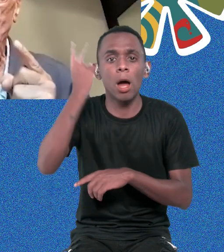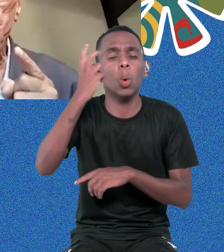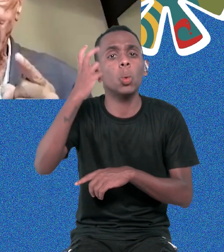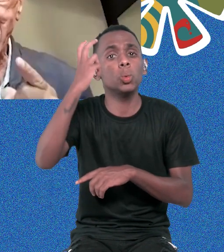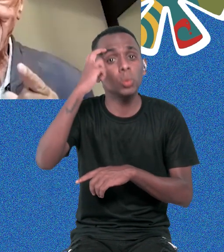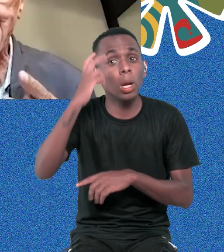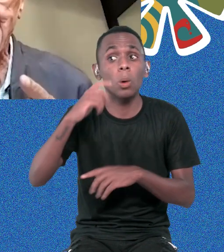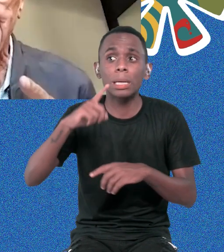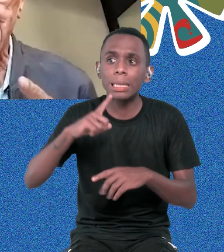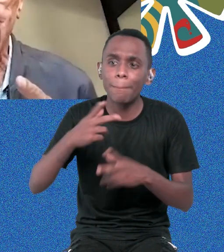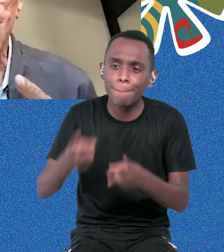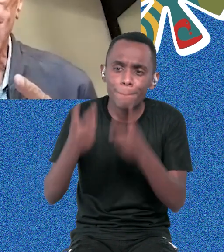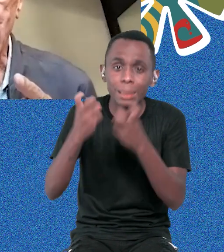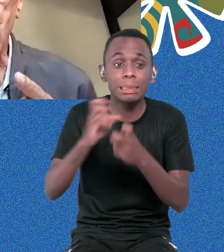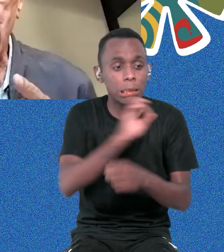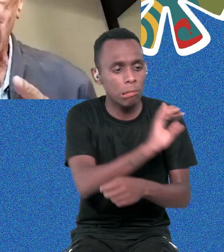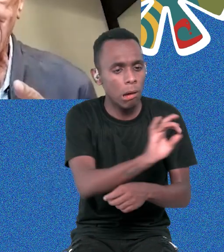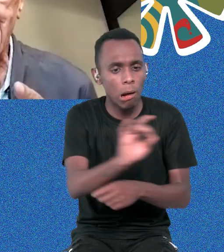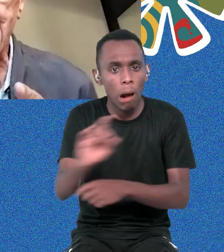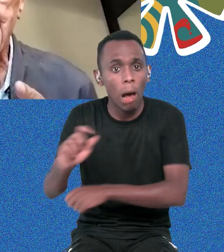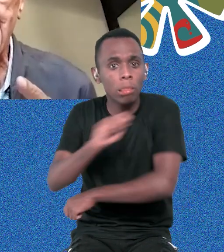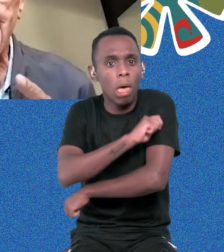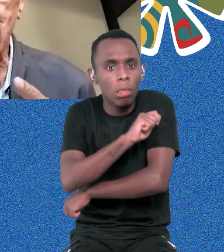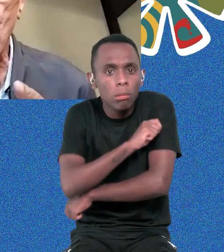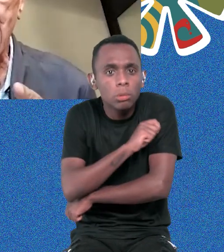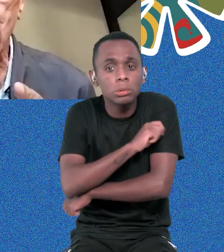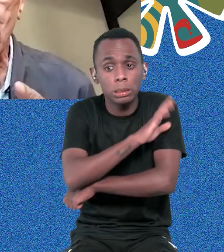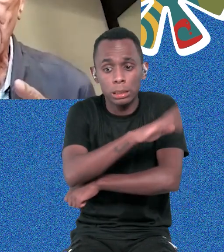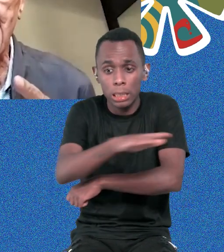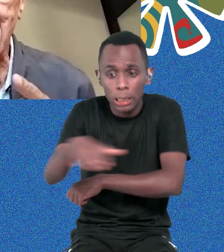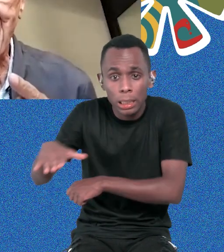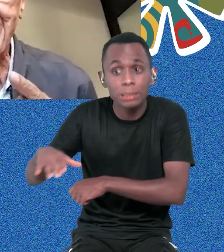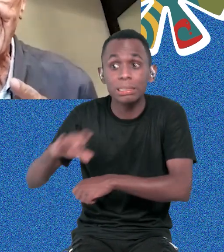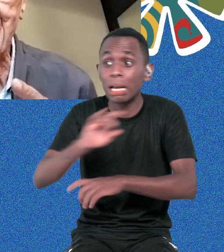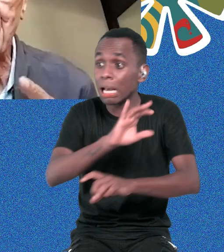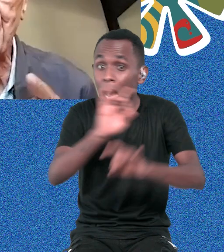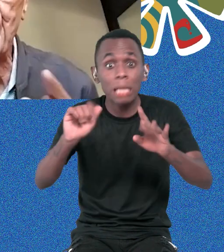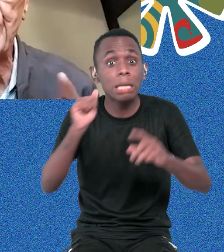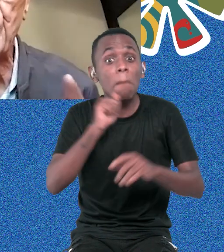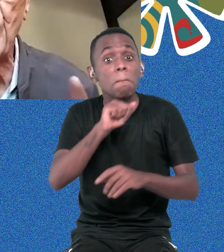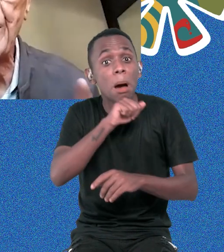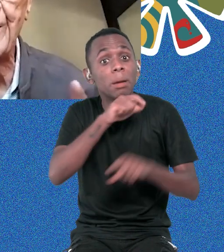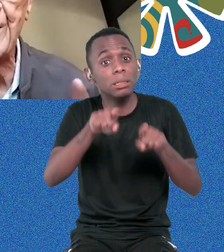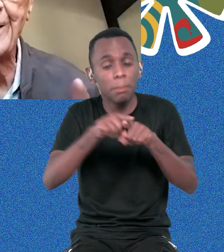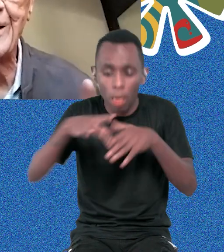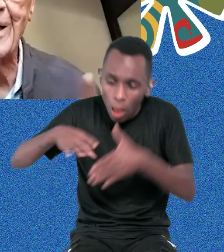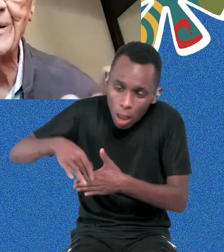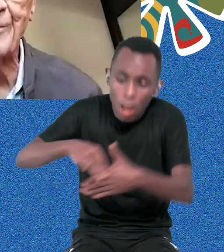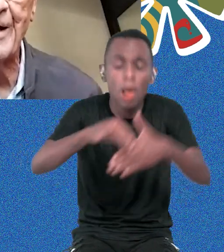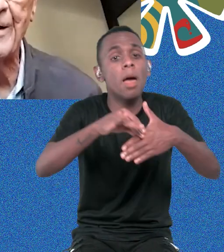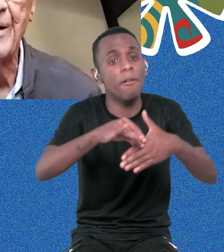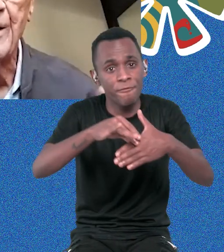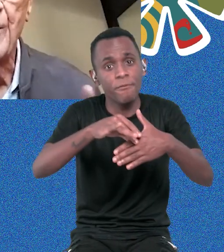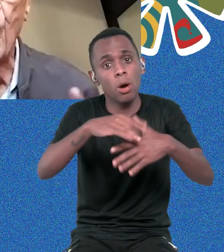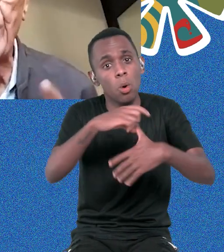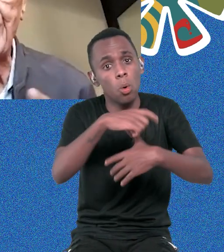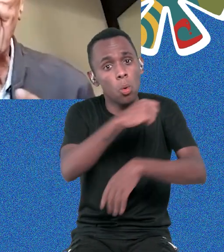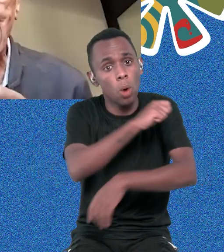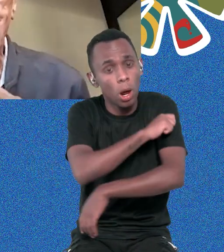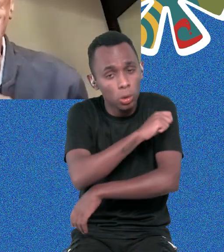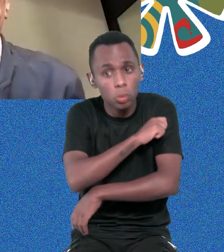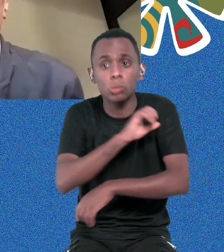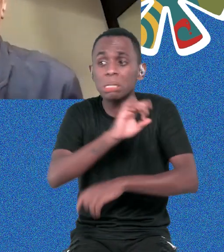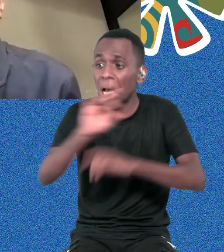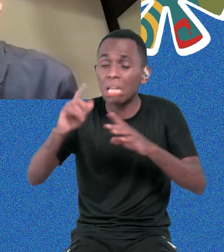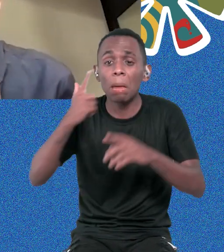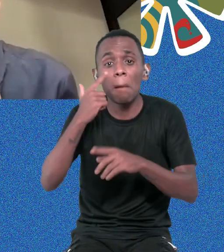que reconheça em cada criança, cada educando, cada mãe que leva seu filho na escola cada dia antes de ir a trabalhar, ou cada